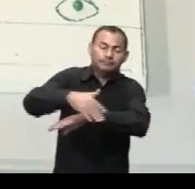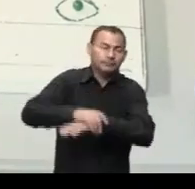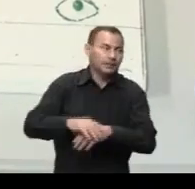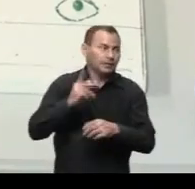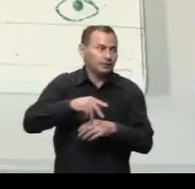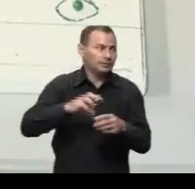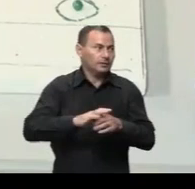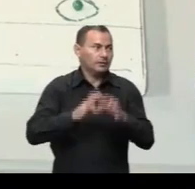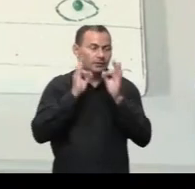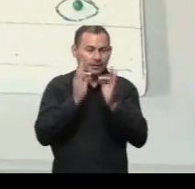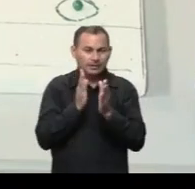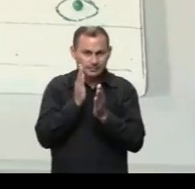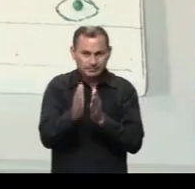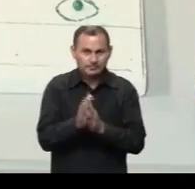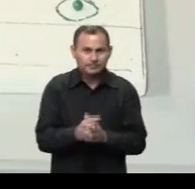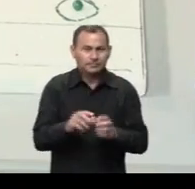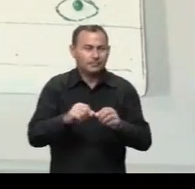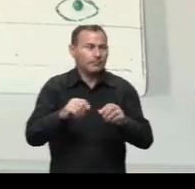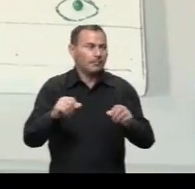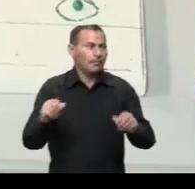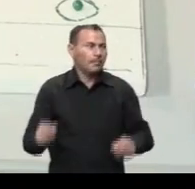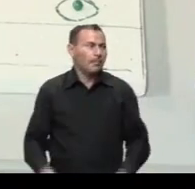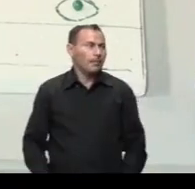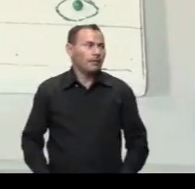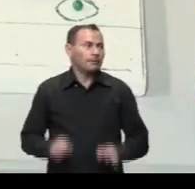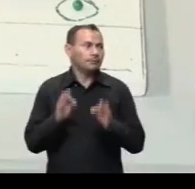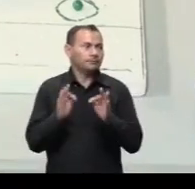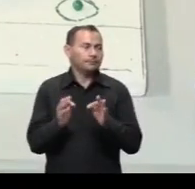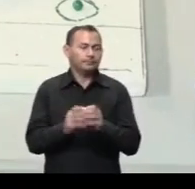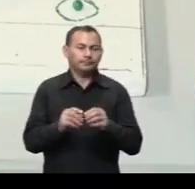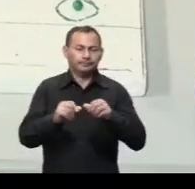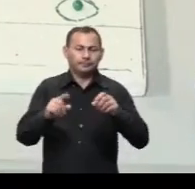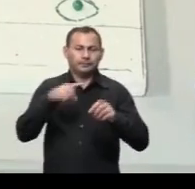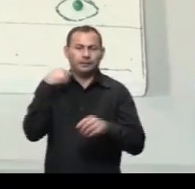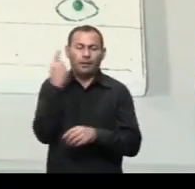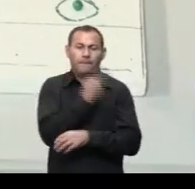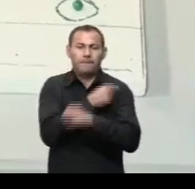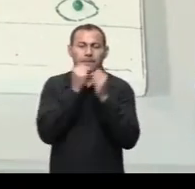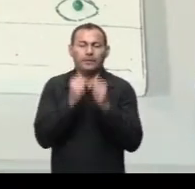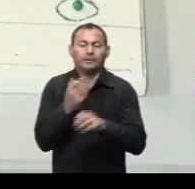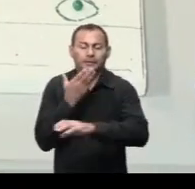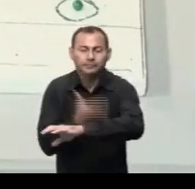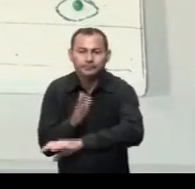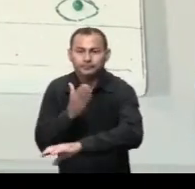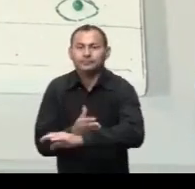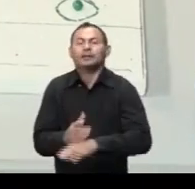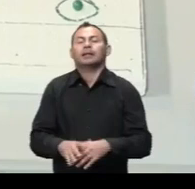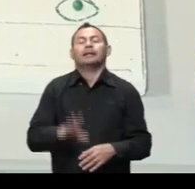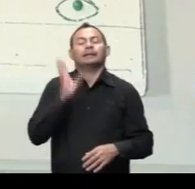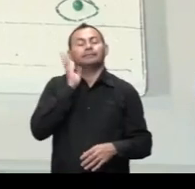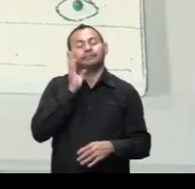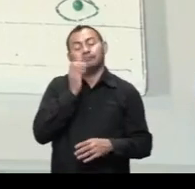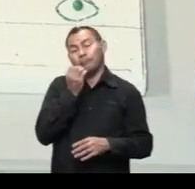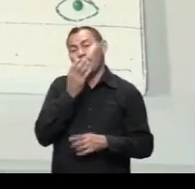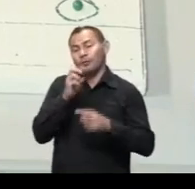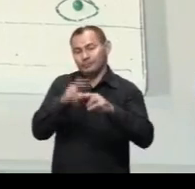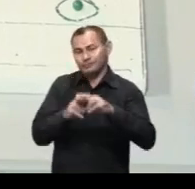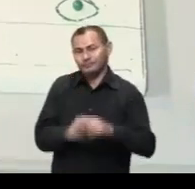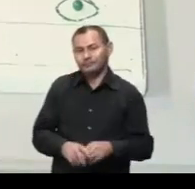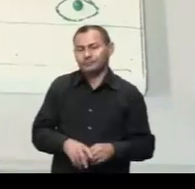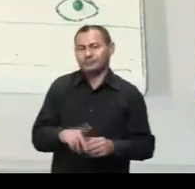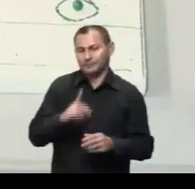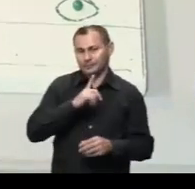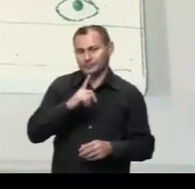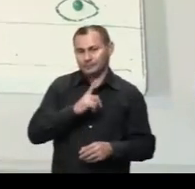facilitou, não deixou a coisa retinha aqui no terreno, tá? Para a gente poder treinar legal isso daqui.